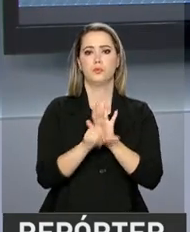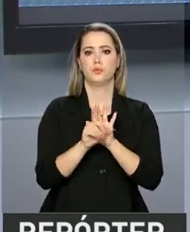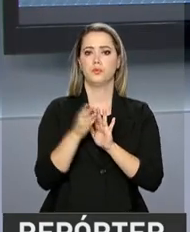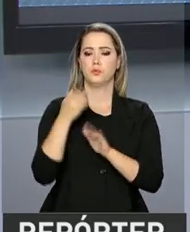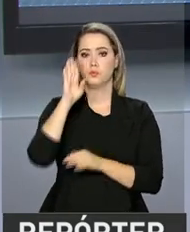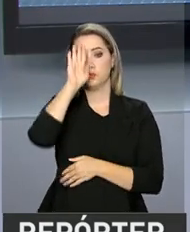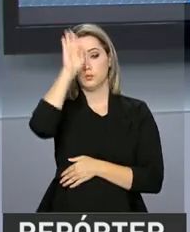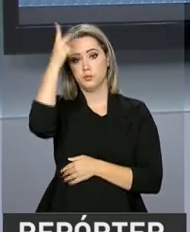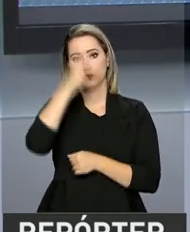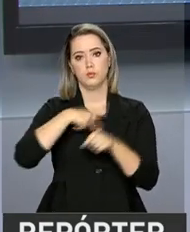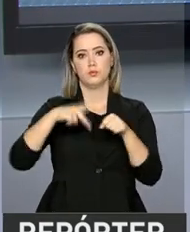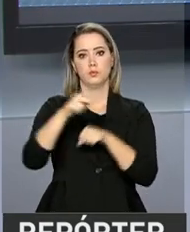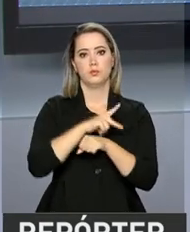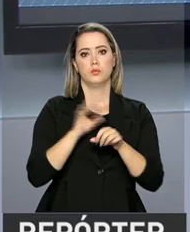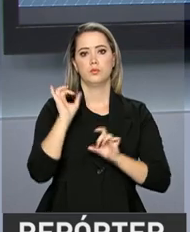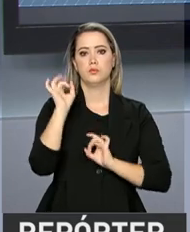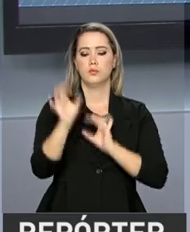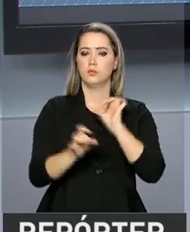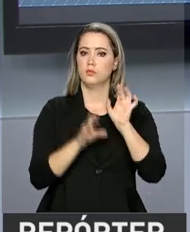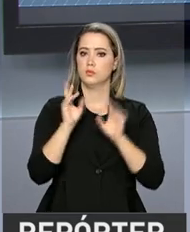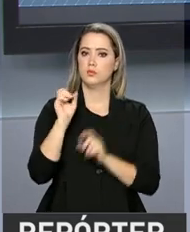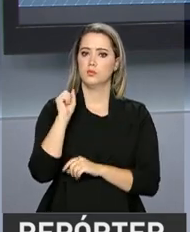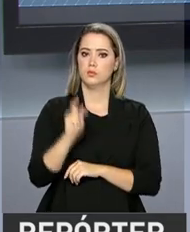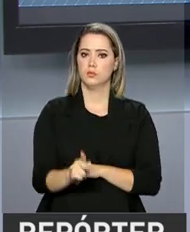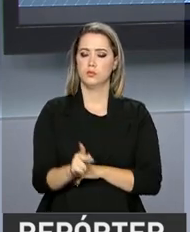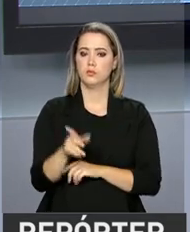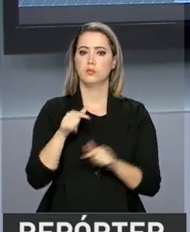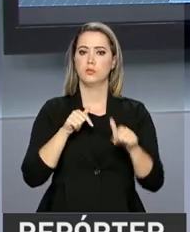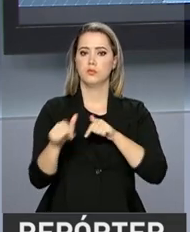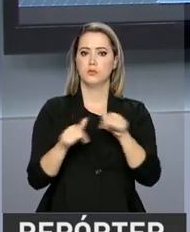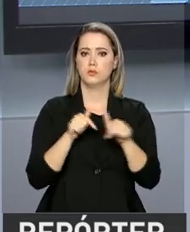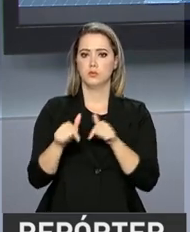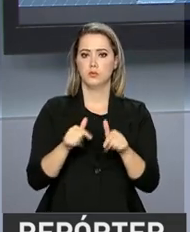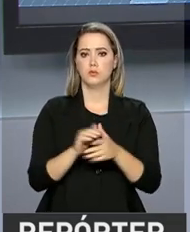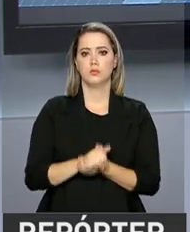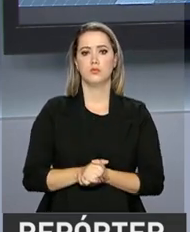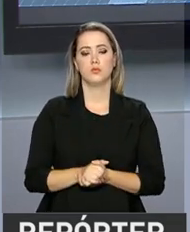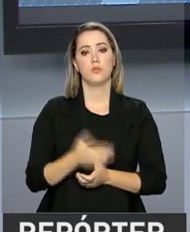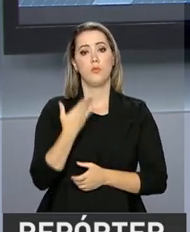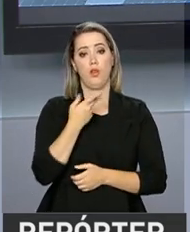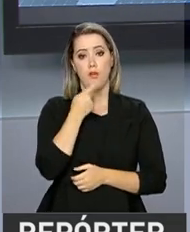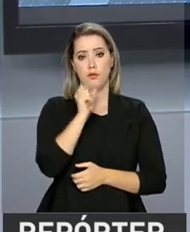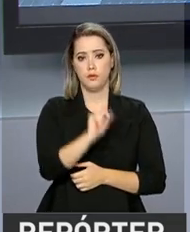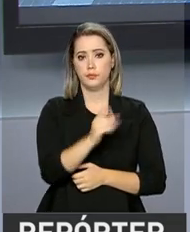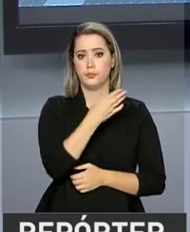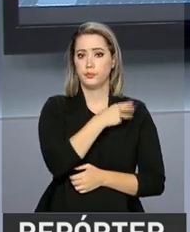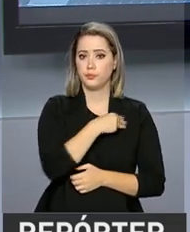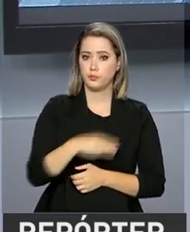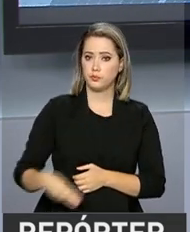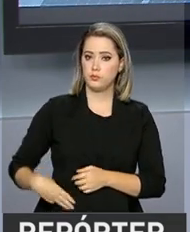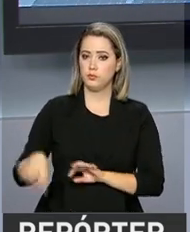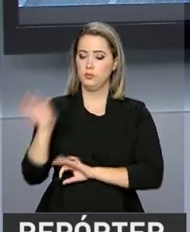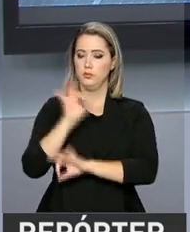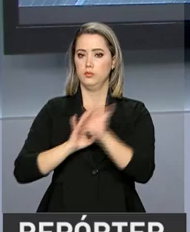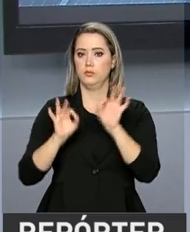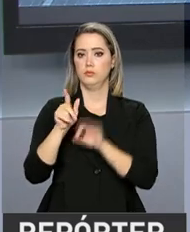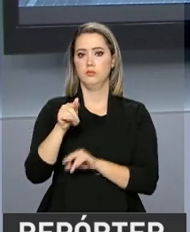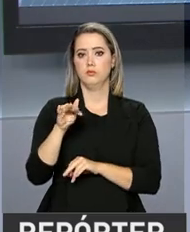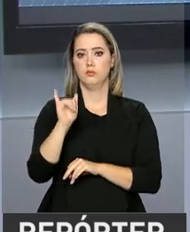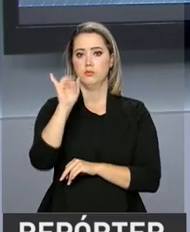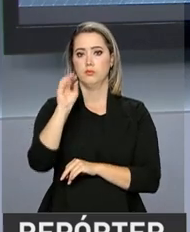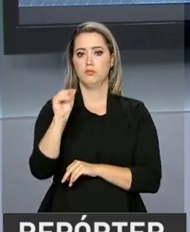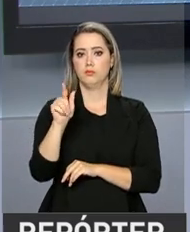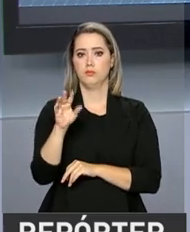reformas consideradas prioritárias para o país, em especial a previdenciária e a trabalhista. A afirmação é do ministro do